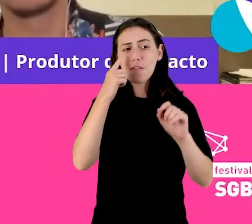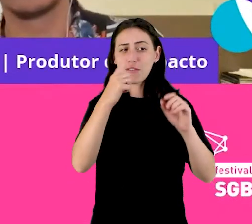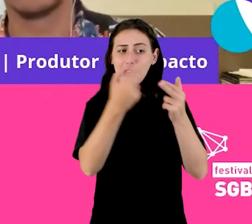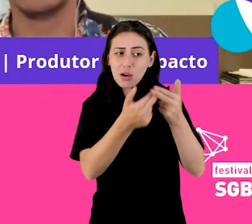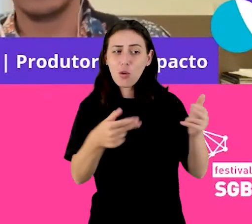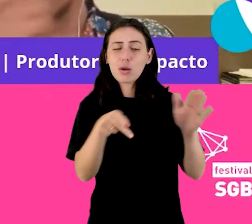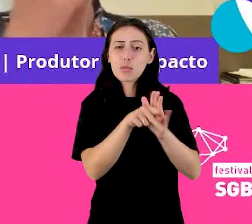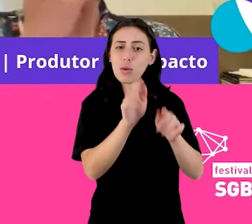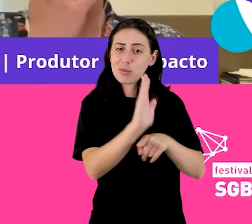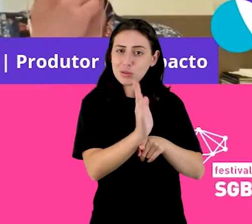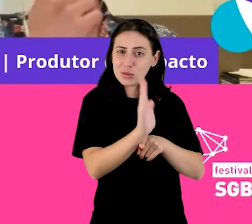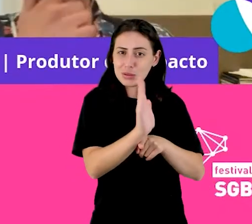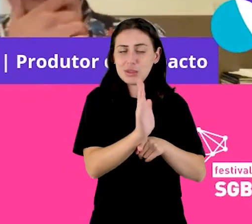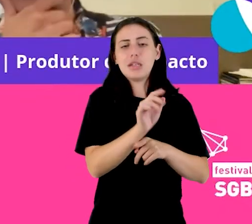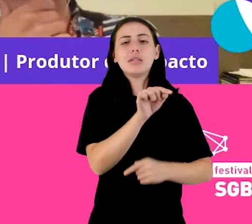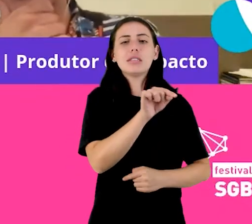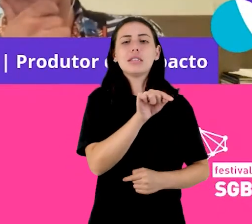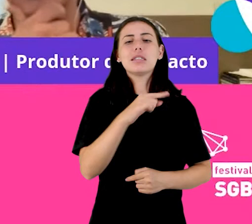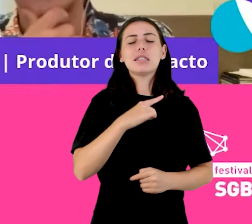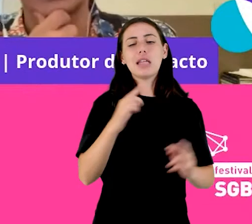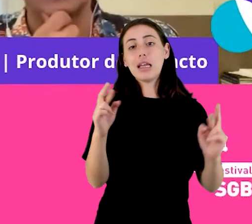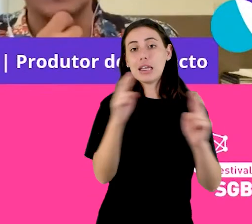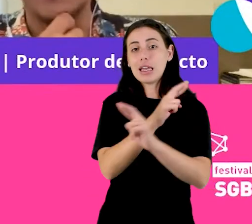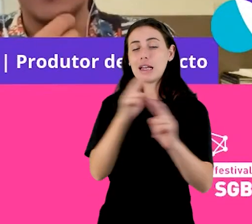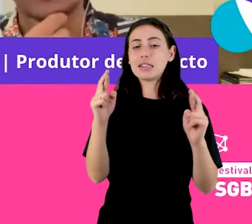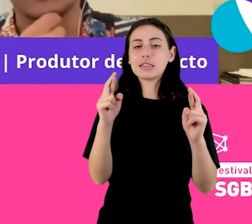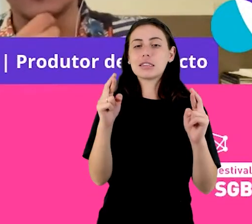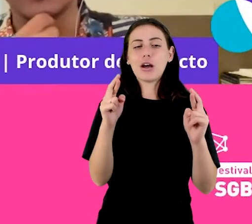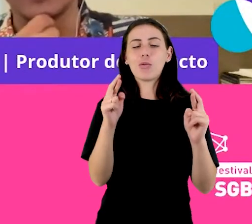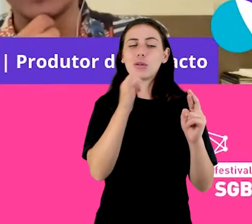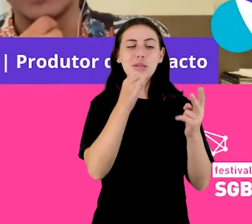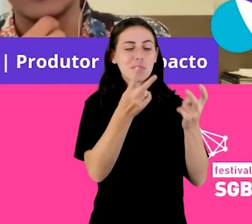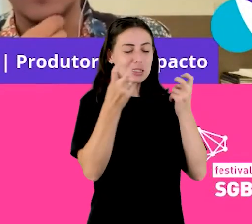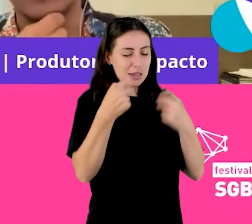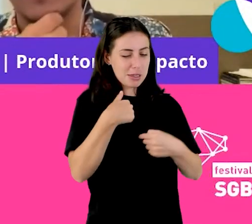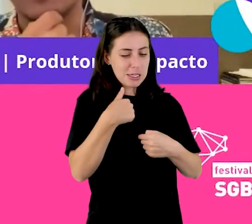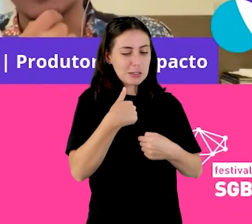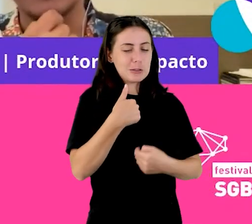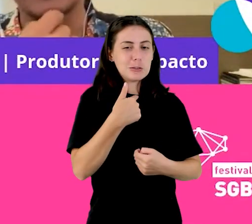impacto. É muito legal. Isso, vou até emendar um pouco quando a Rosana